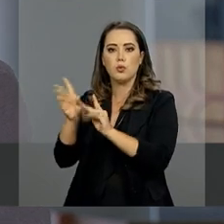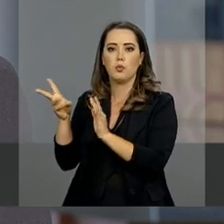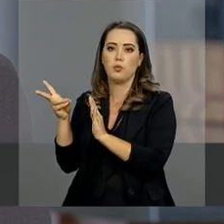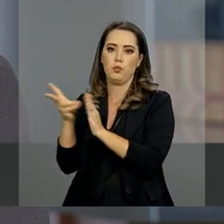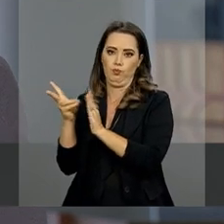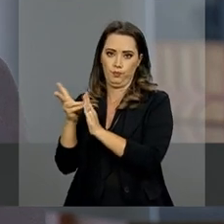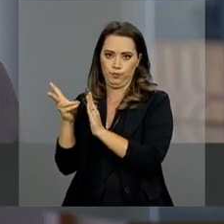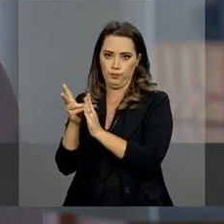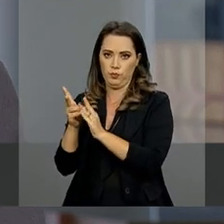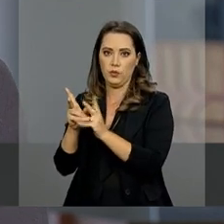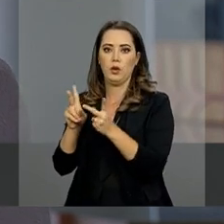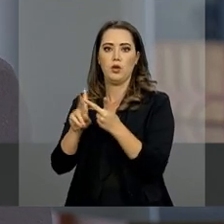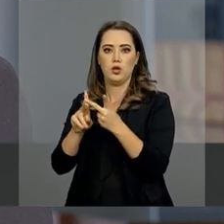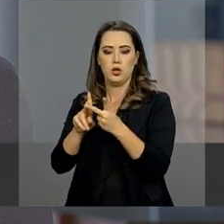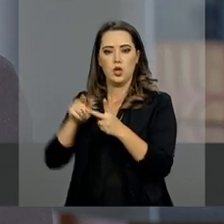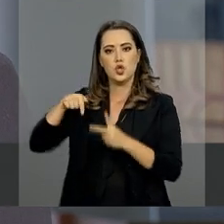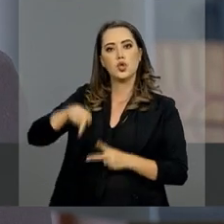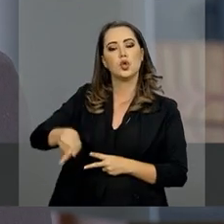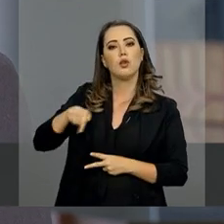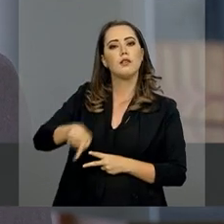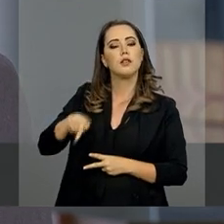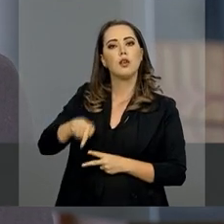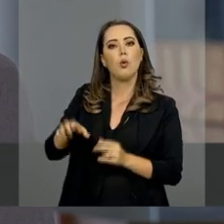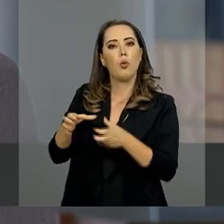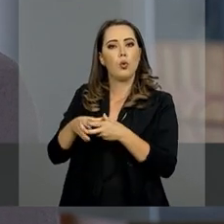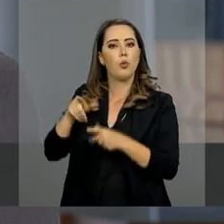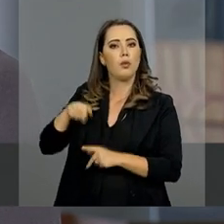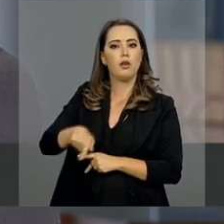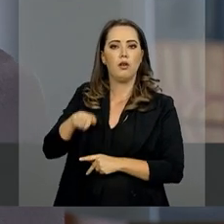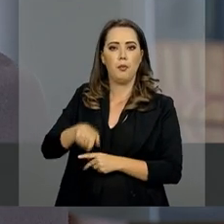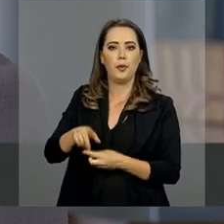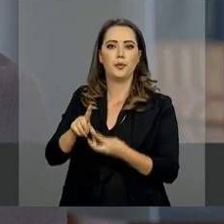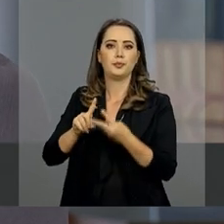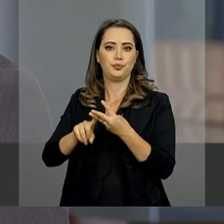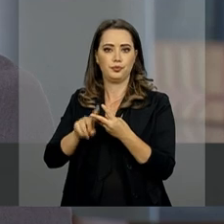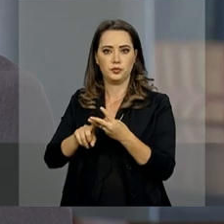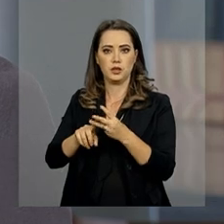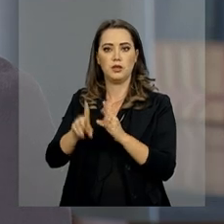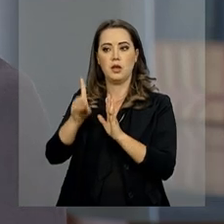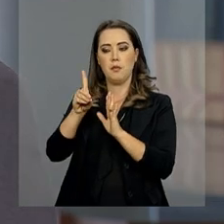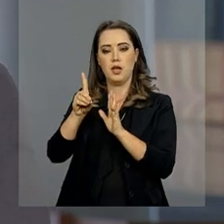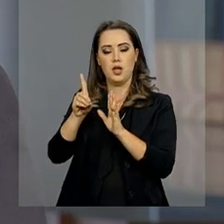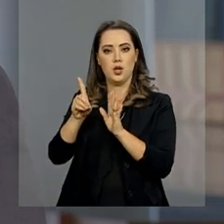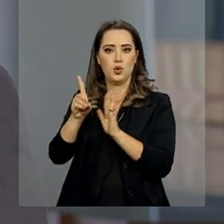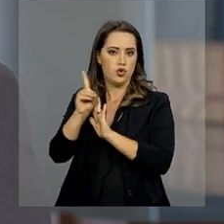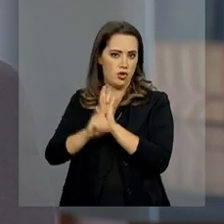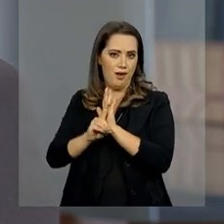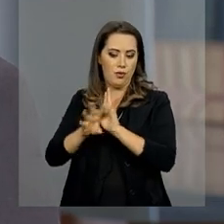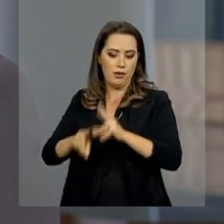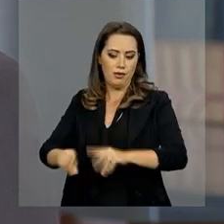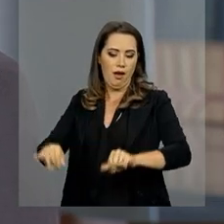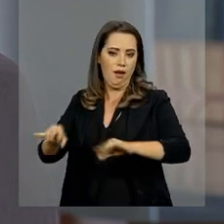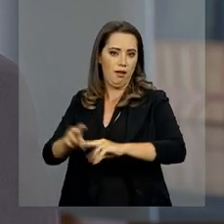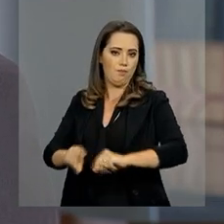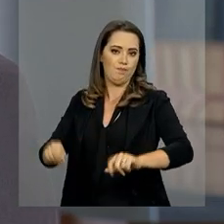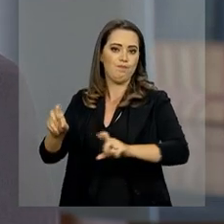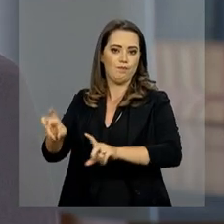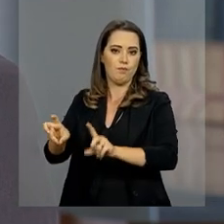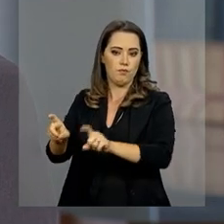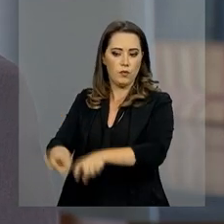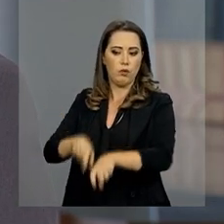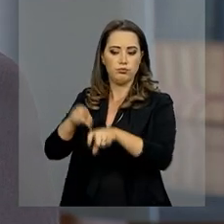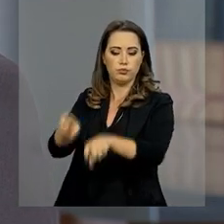de povos quilombolas é a defesa do direito à terra do direito à residência e